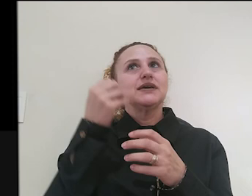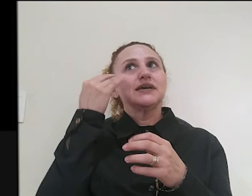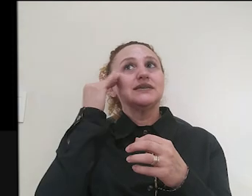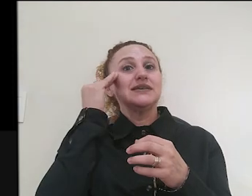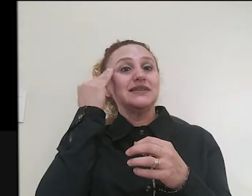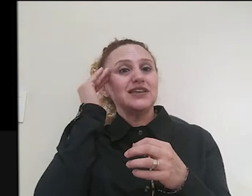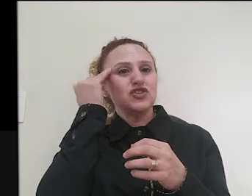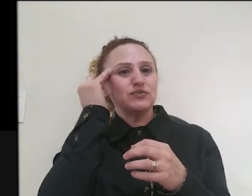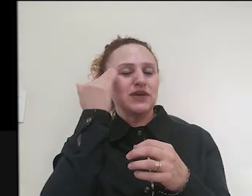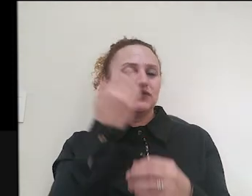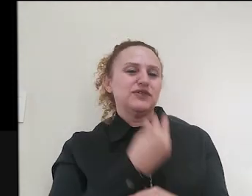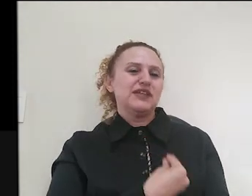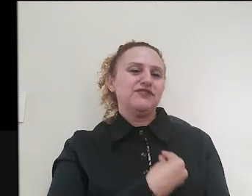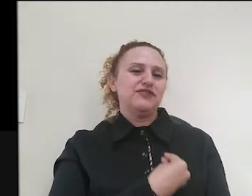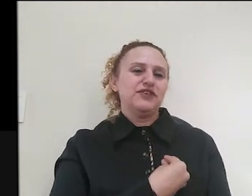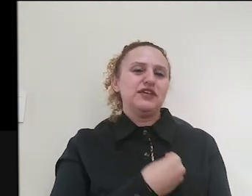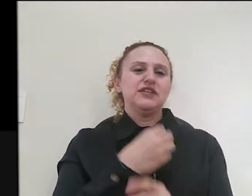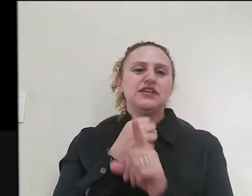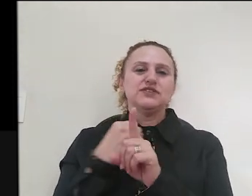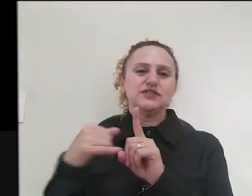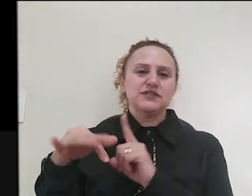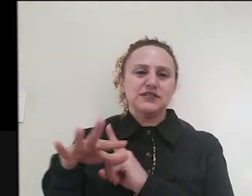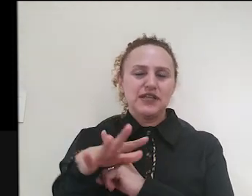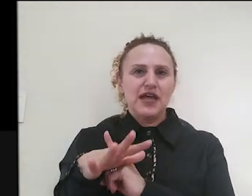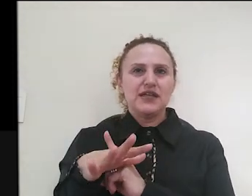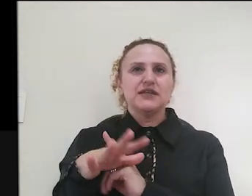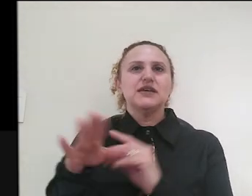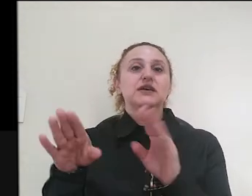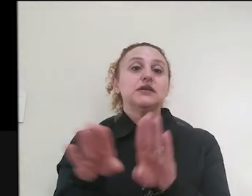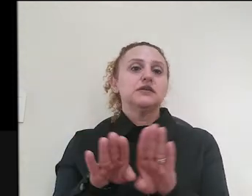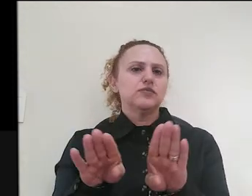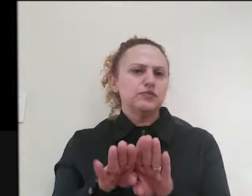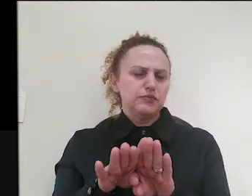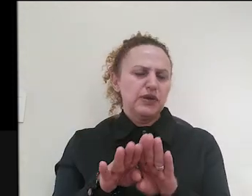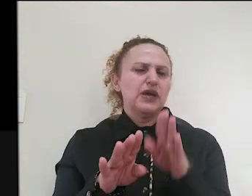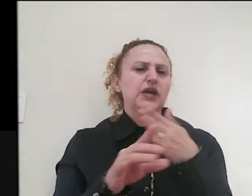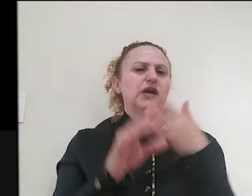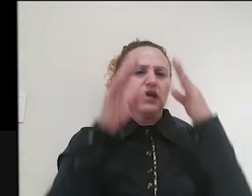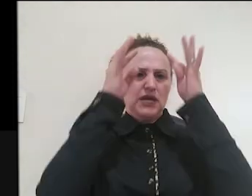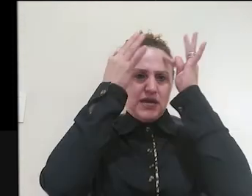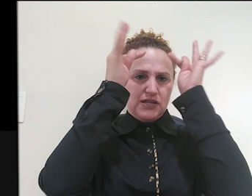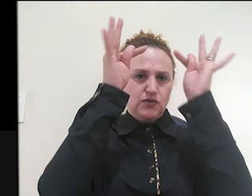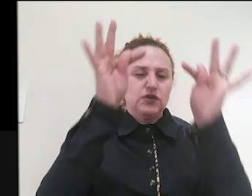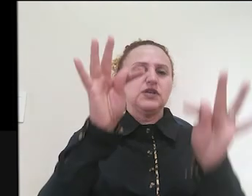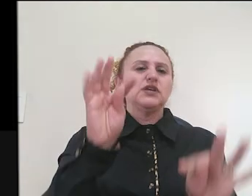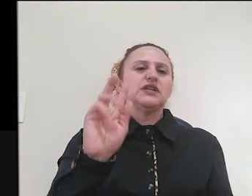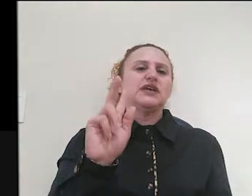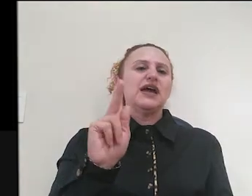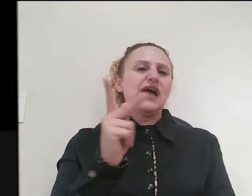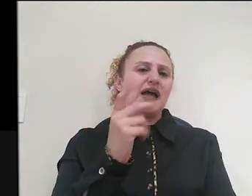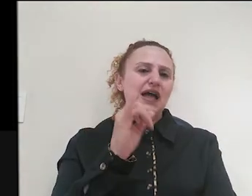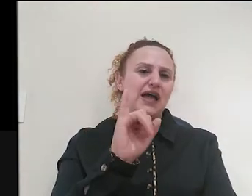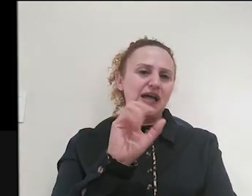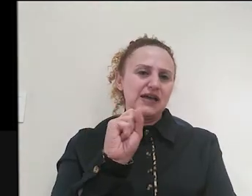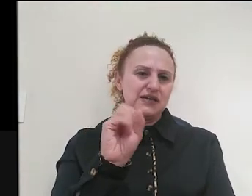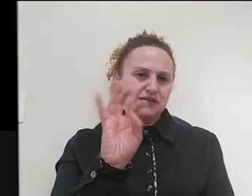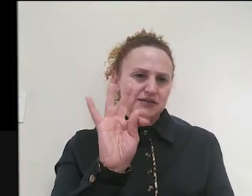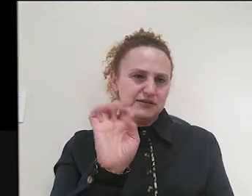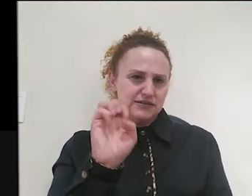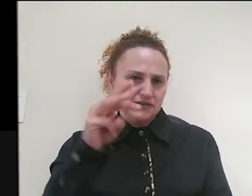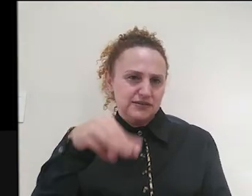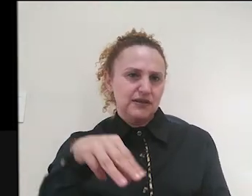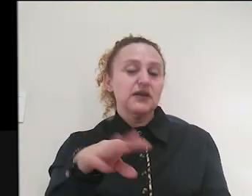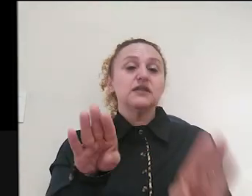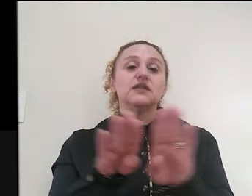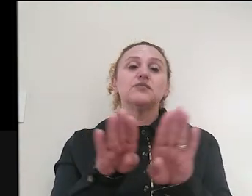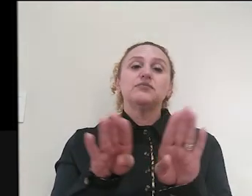humana. Então, a teoria da relatividade do Einstein foi uma modificadora na nossa maneira de pensar o mundo. A teoria psicanalítica do Freud, da